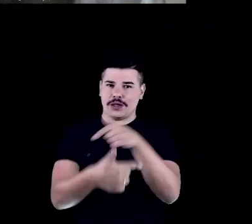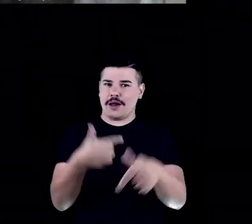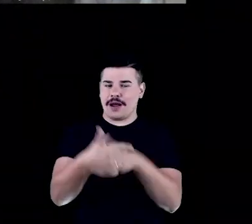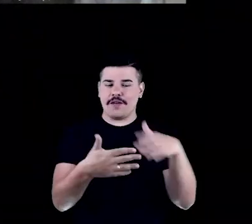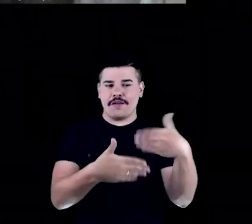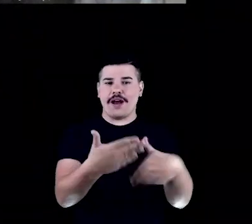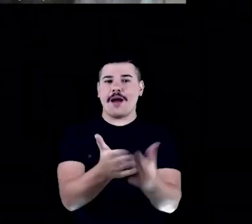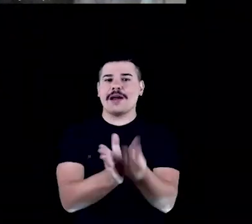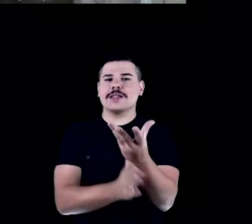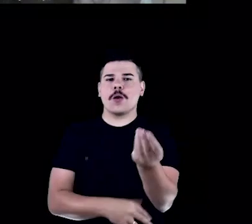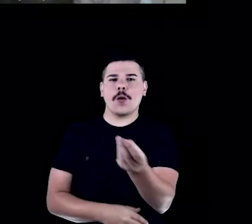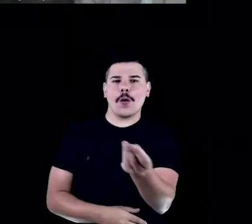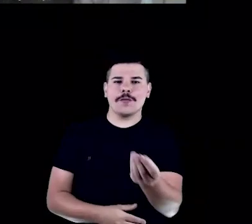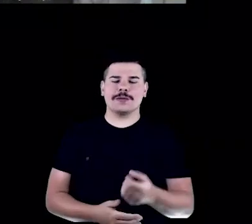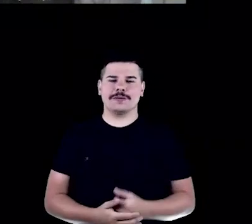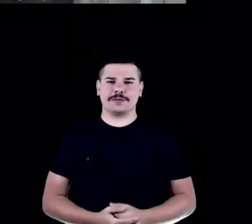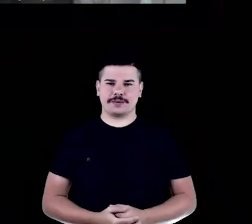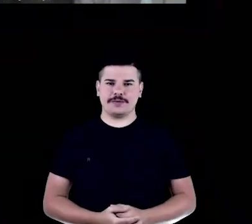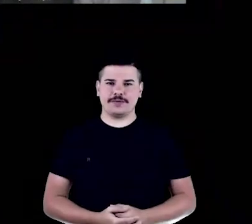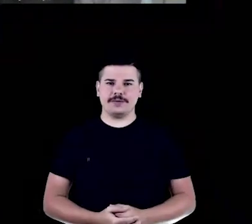na sua obra, como veio aparecendo.